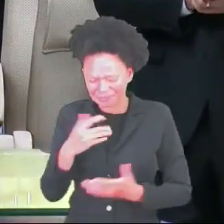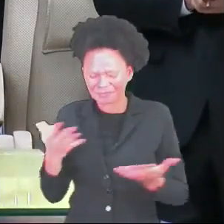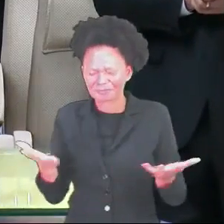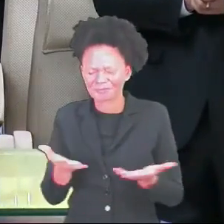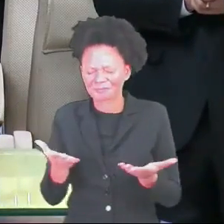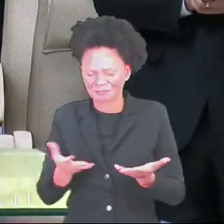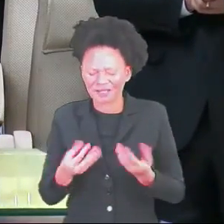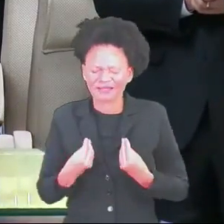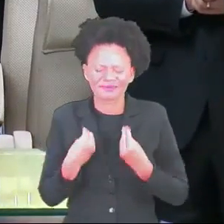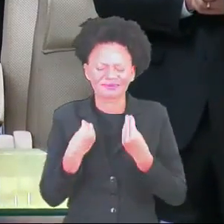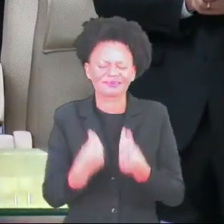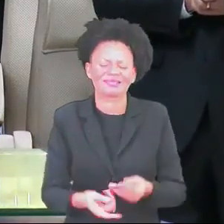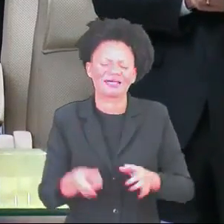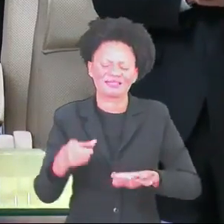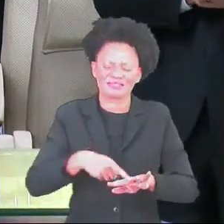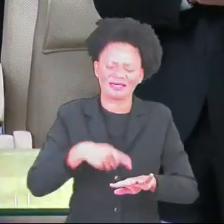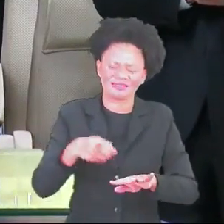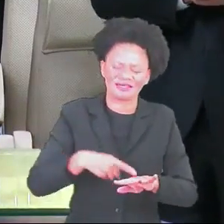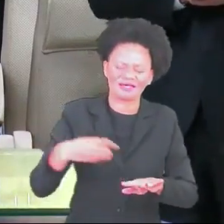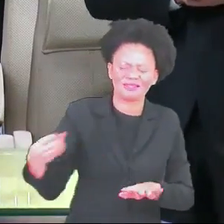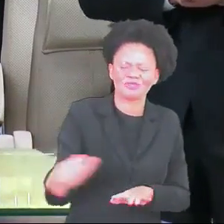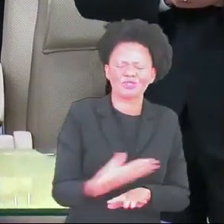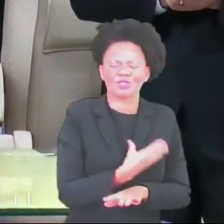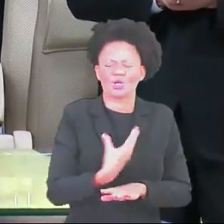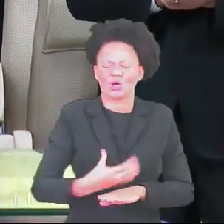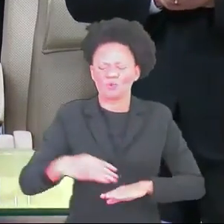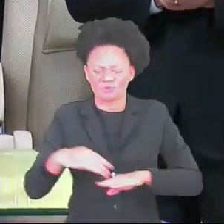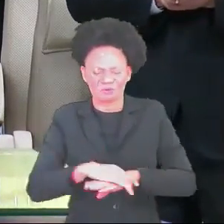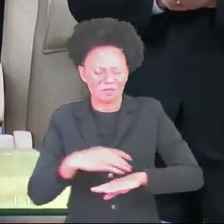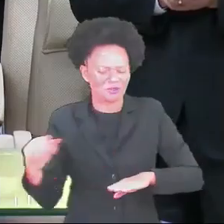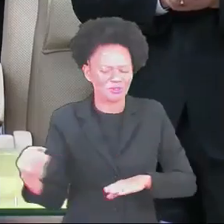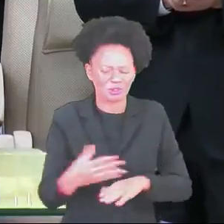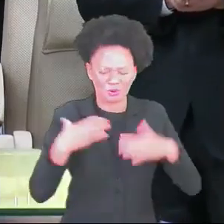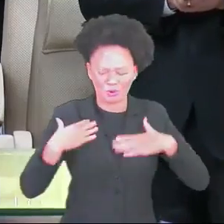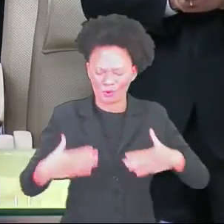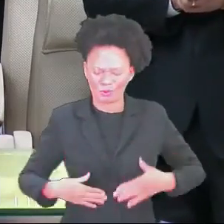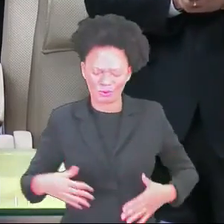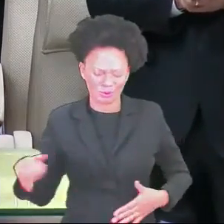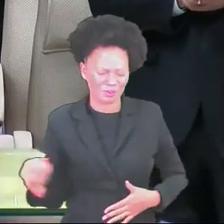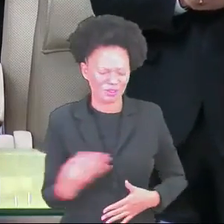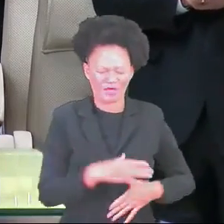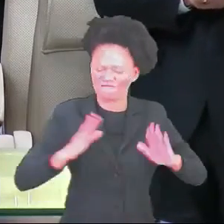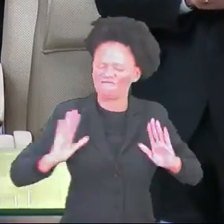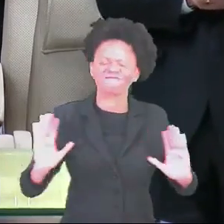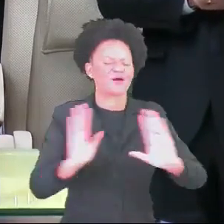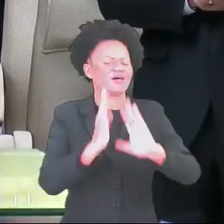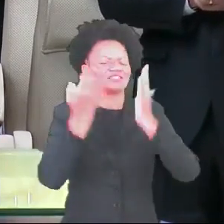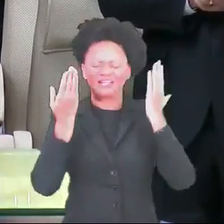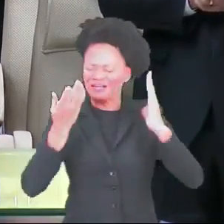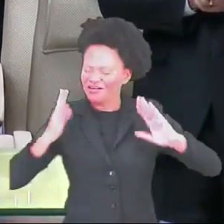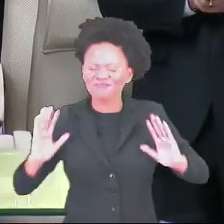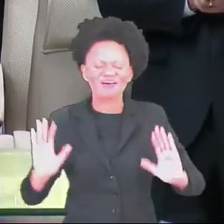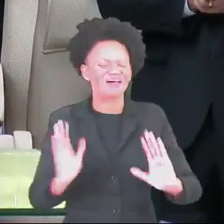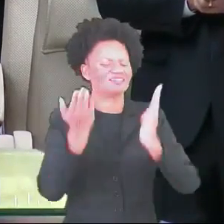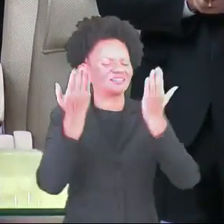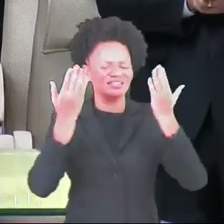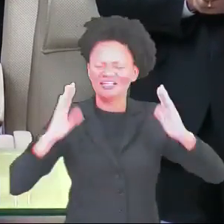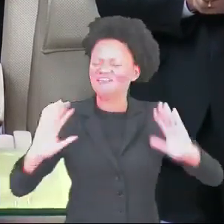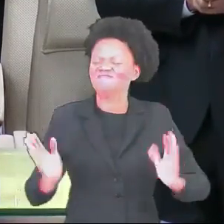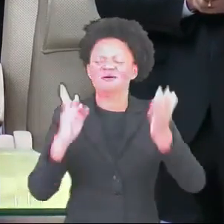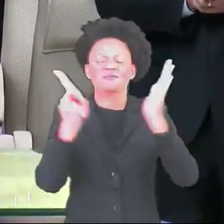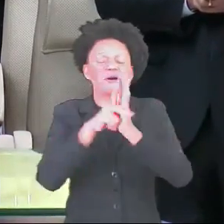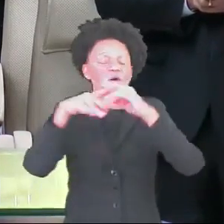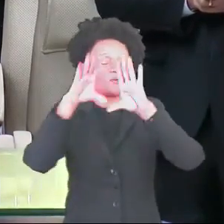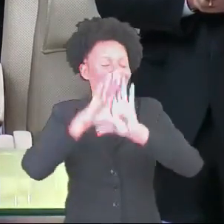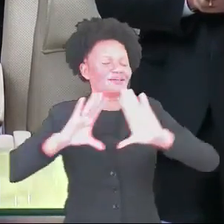meu Deus, sapato novo, meu Pai, roupa nova, anel novo, Senhor, festa, festa, festa no